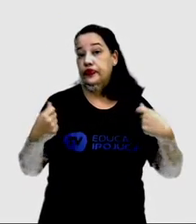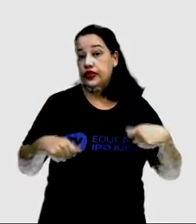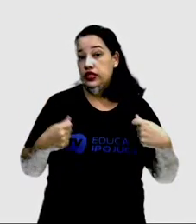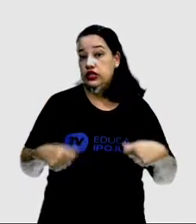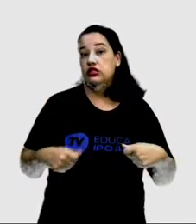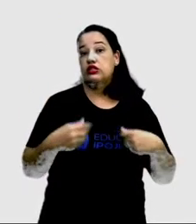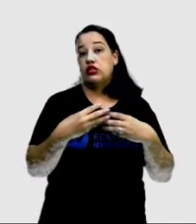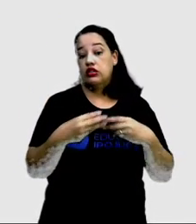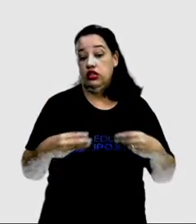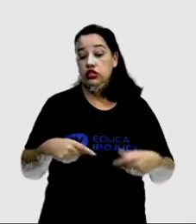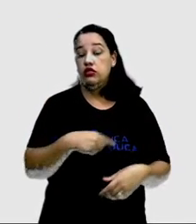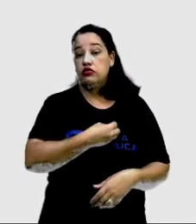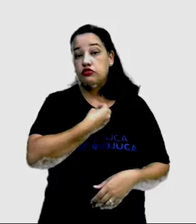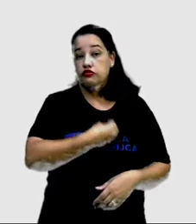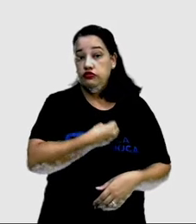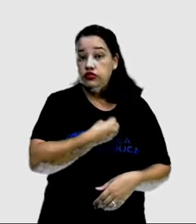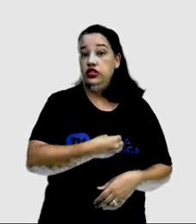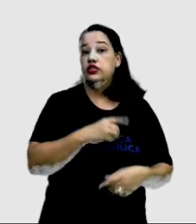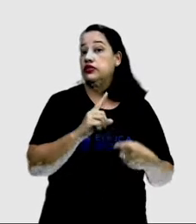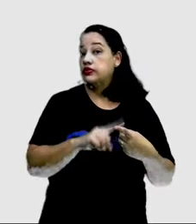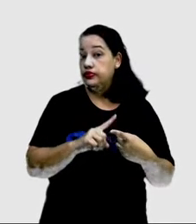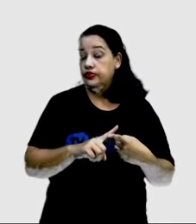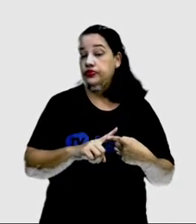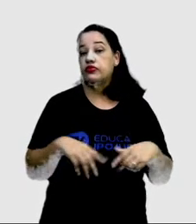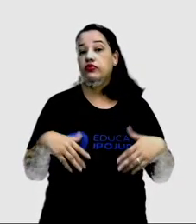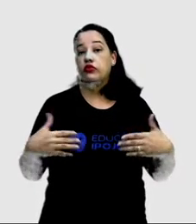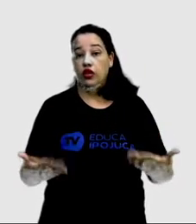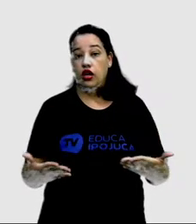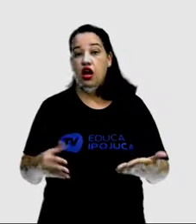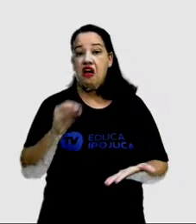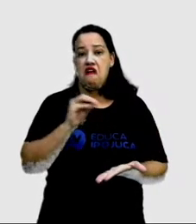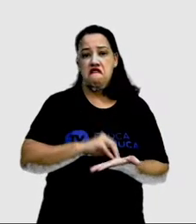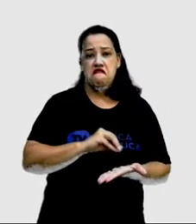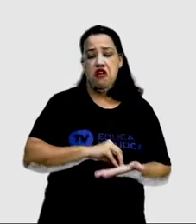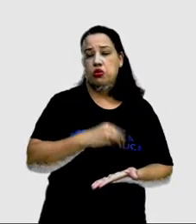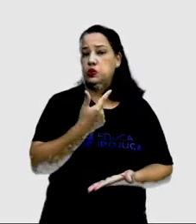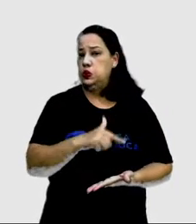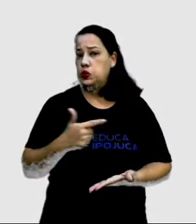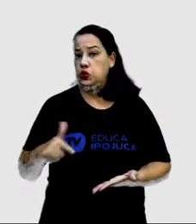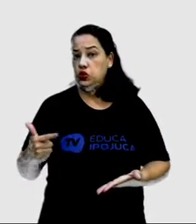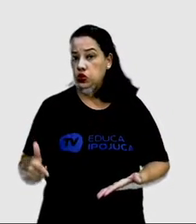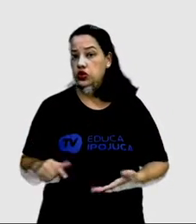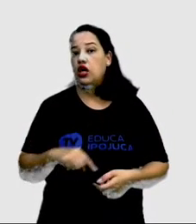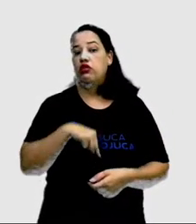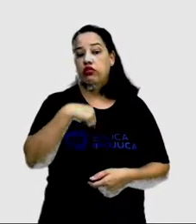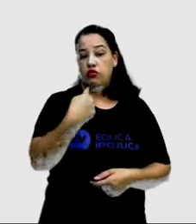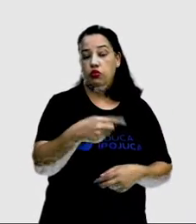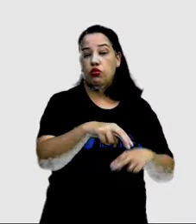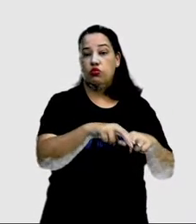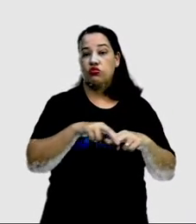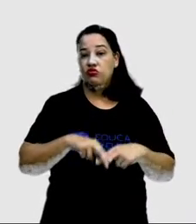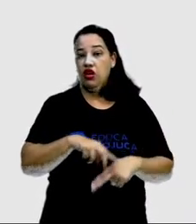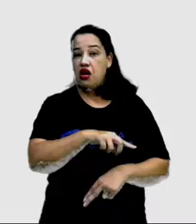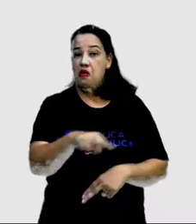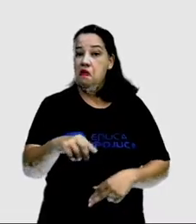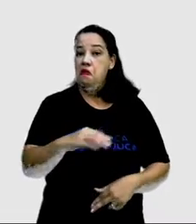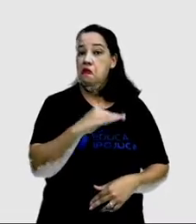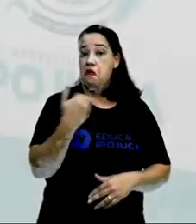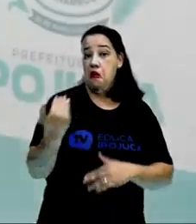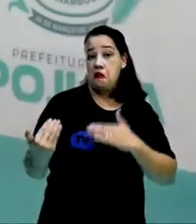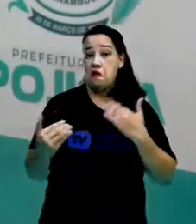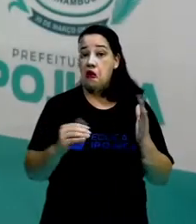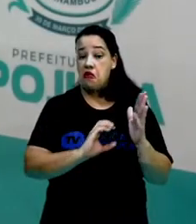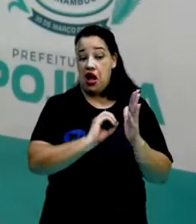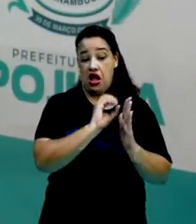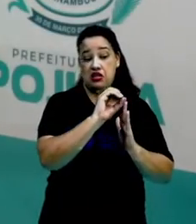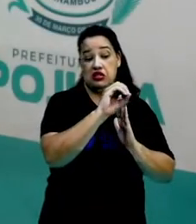para sobreviver também não. Além disso, a falta desses organismos causaria a morte de toda uma cadeia alimentar.